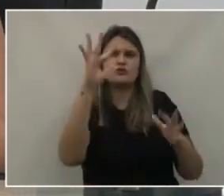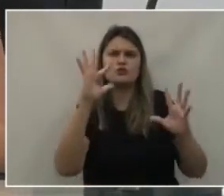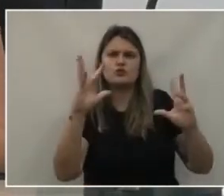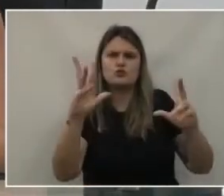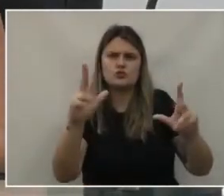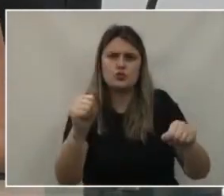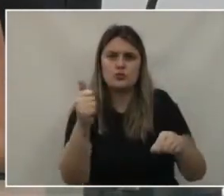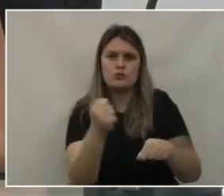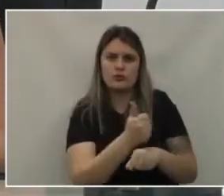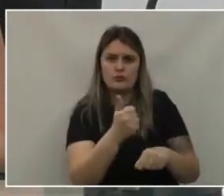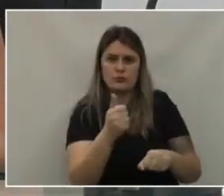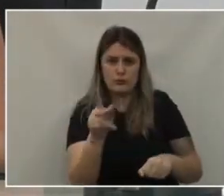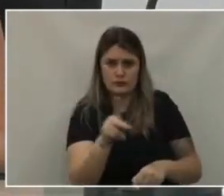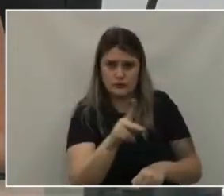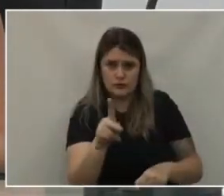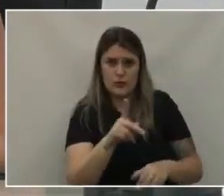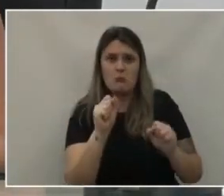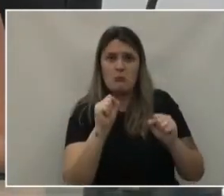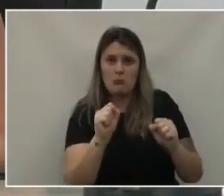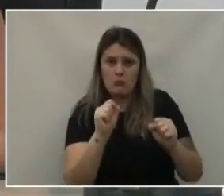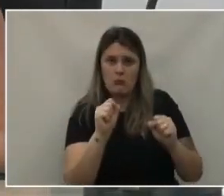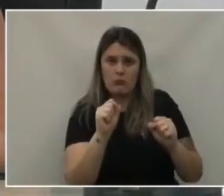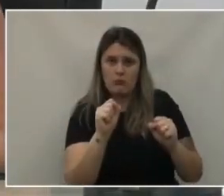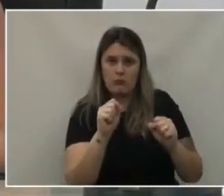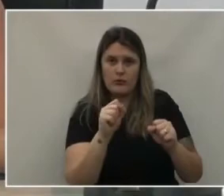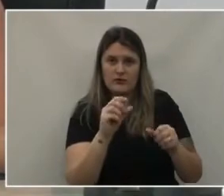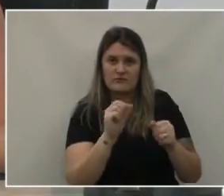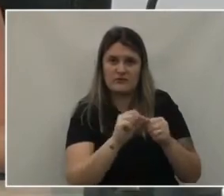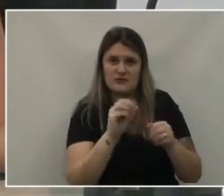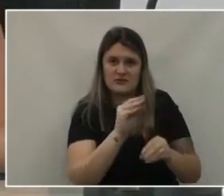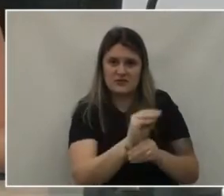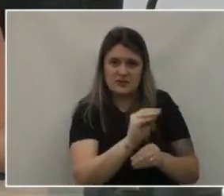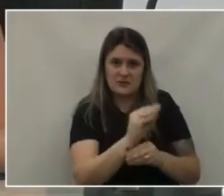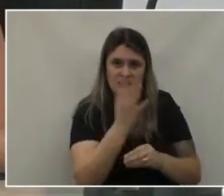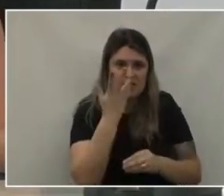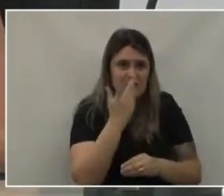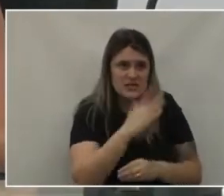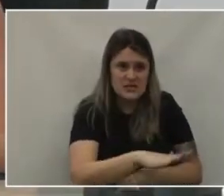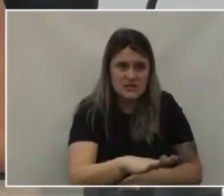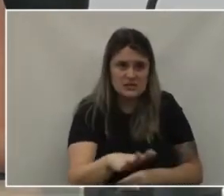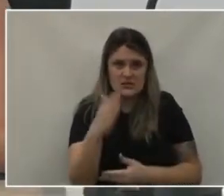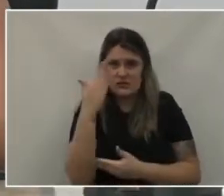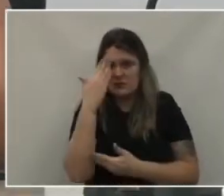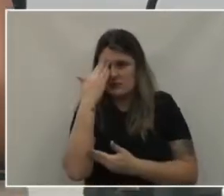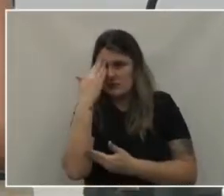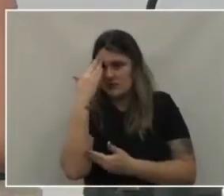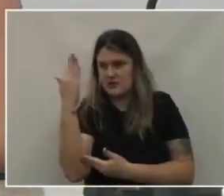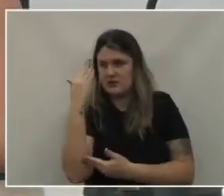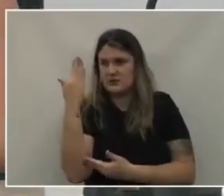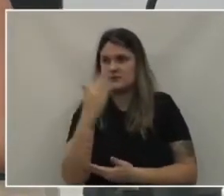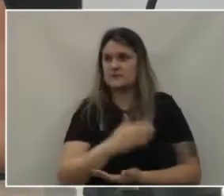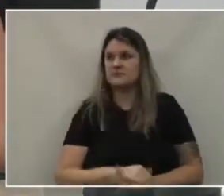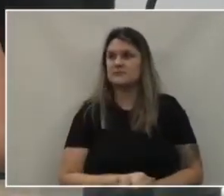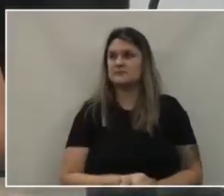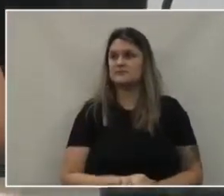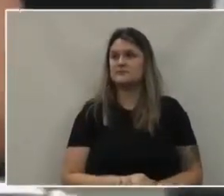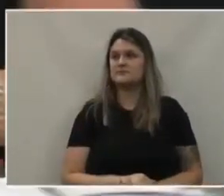professoras possam aí estar fazendo um tratamento adequado para essas crianças. Obrigada. É só isso. Boa